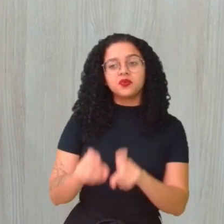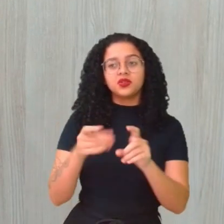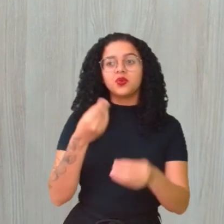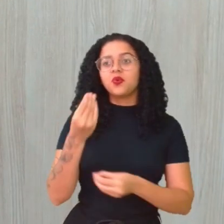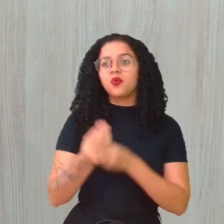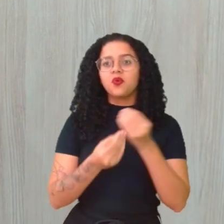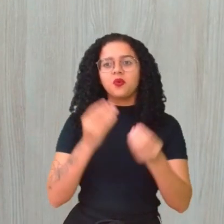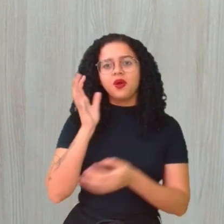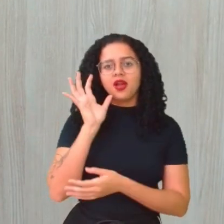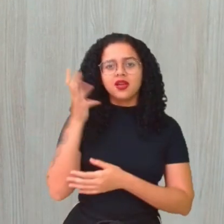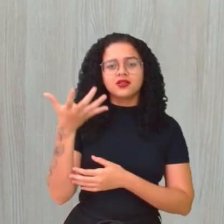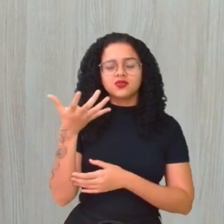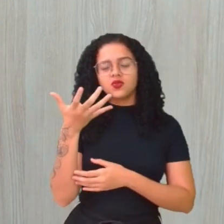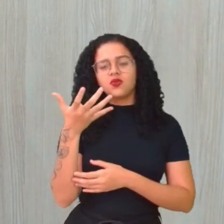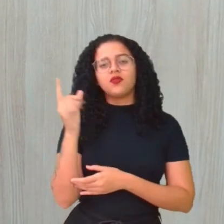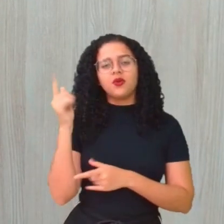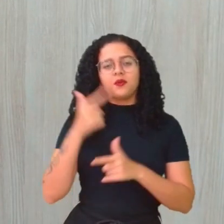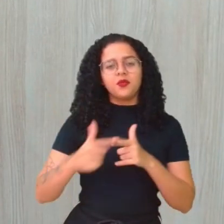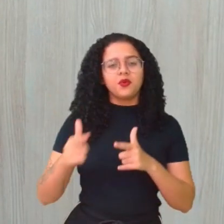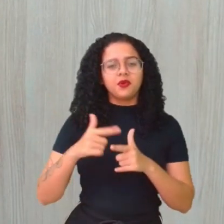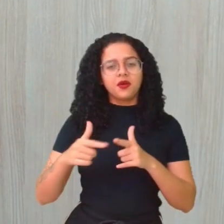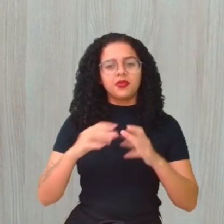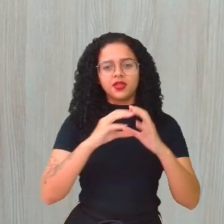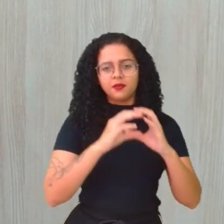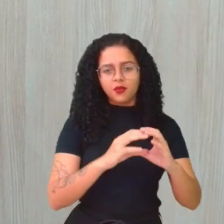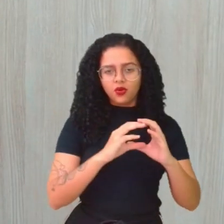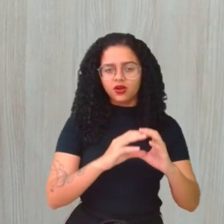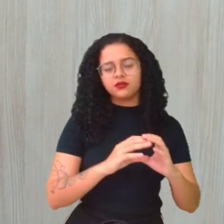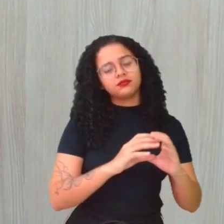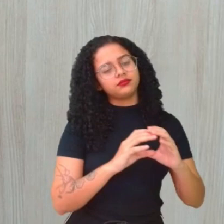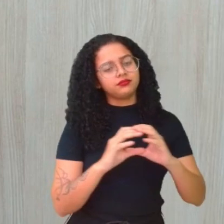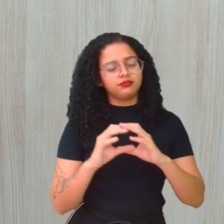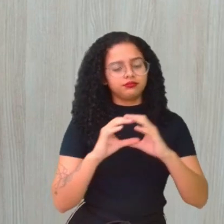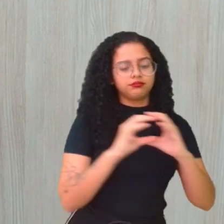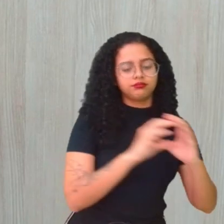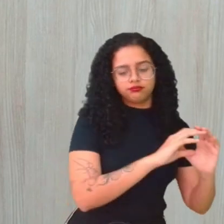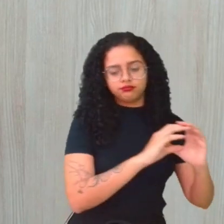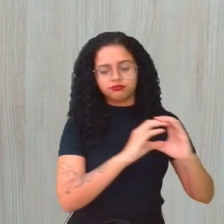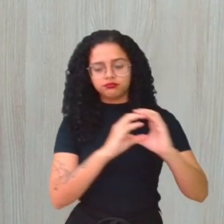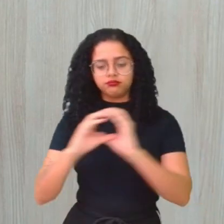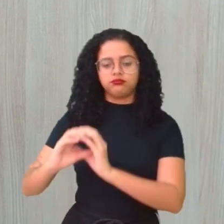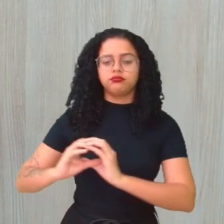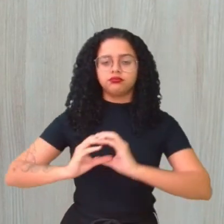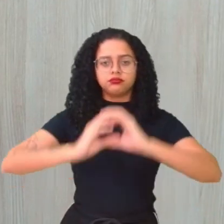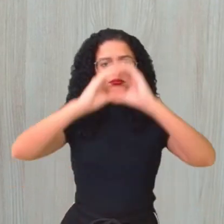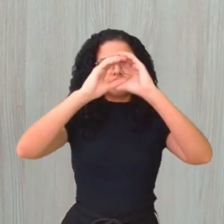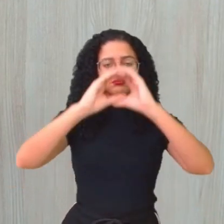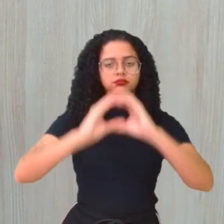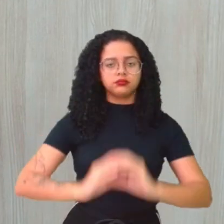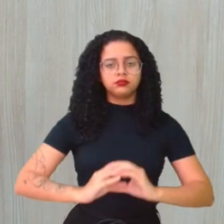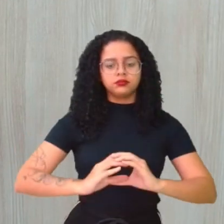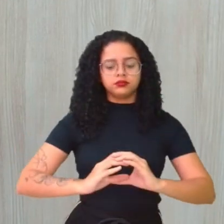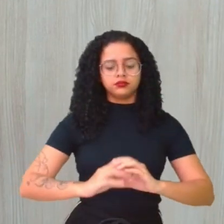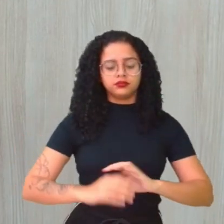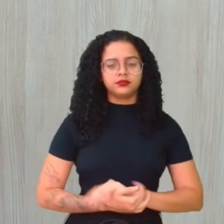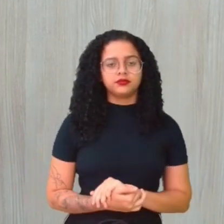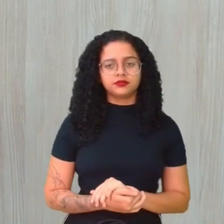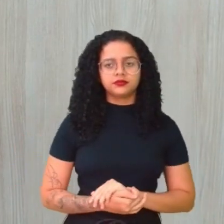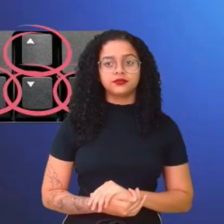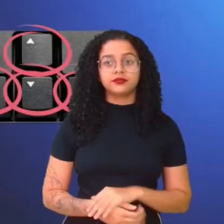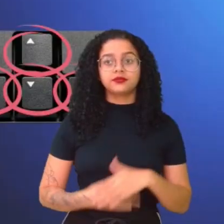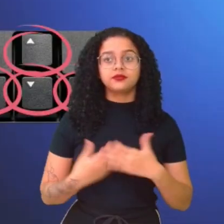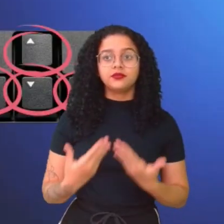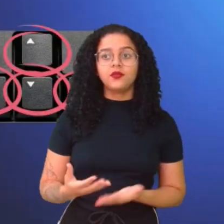como resolver esse problema da bolinha indo para a direita, para a esquerda, para cima e para baixo, né? Então,